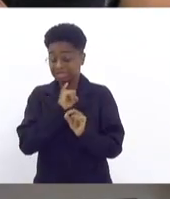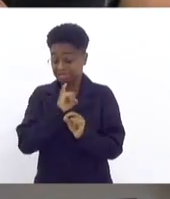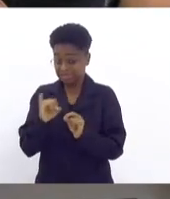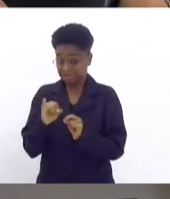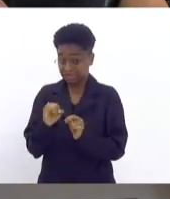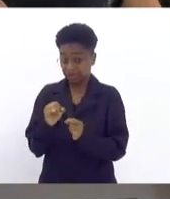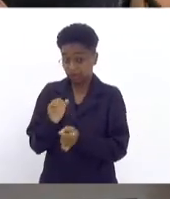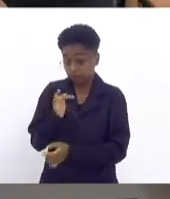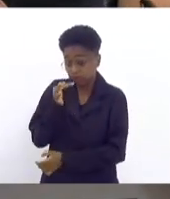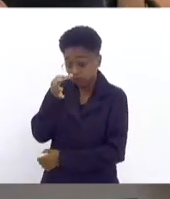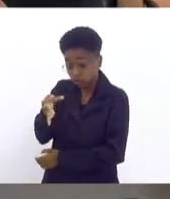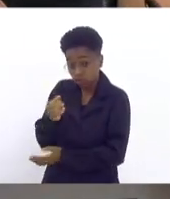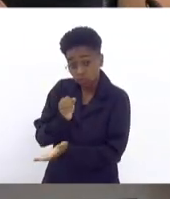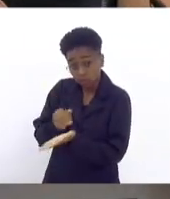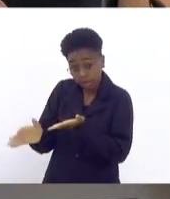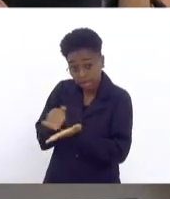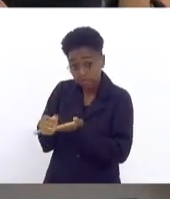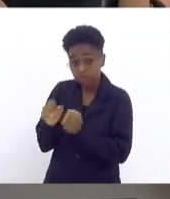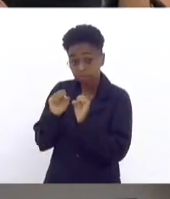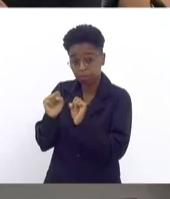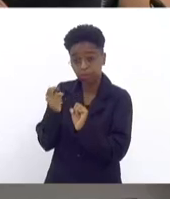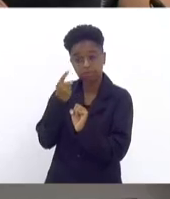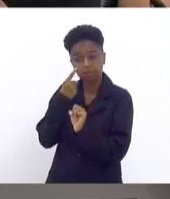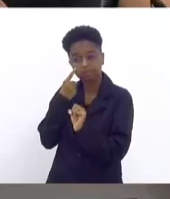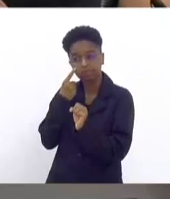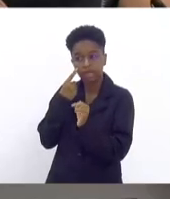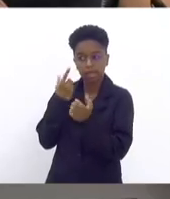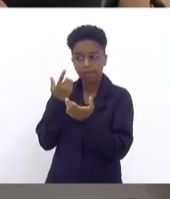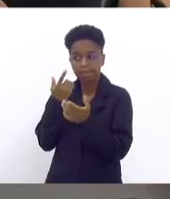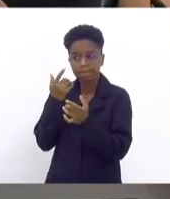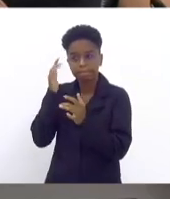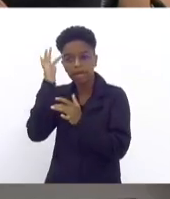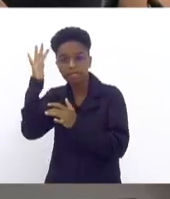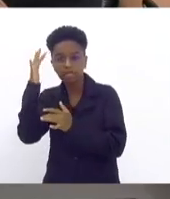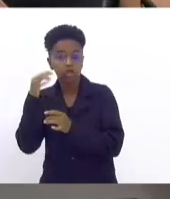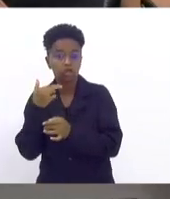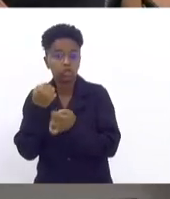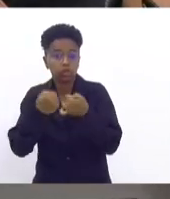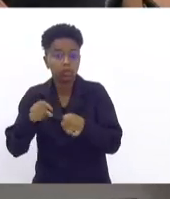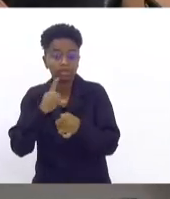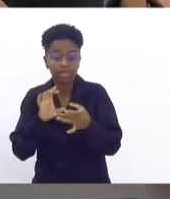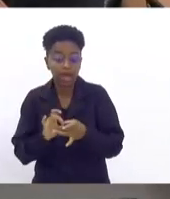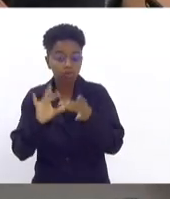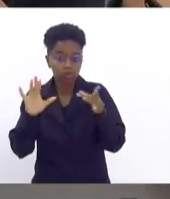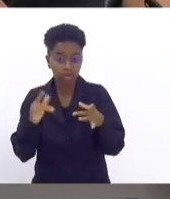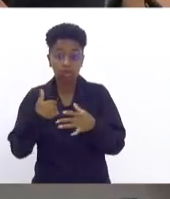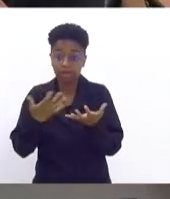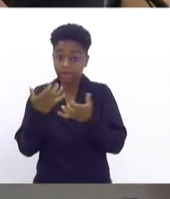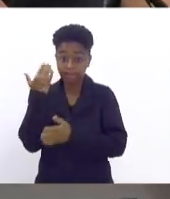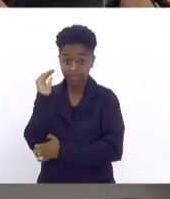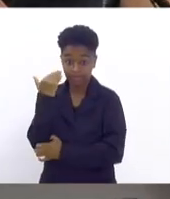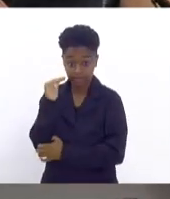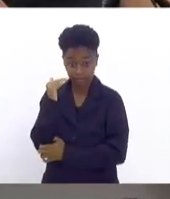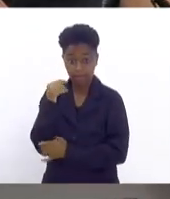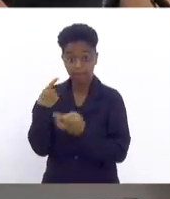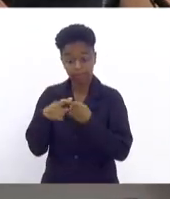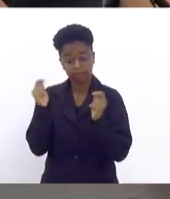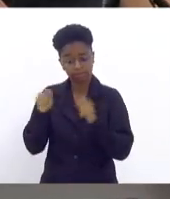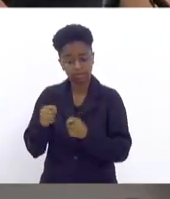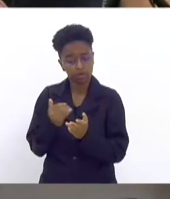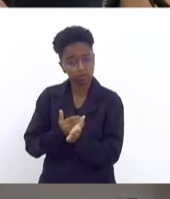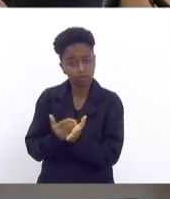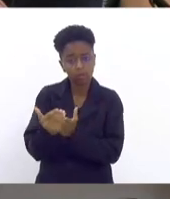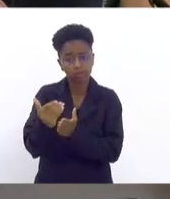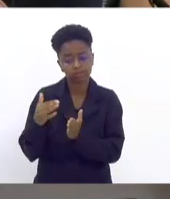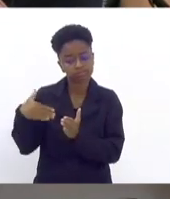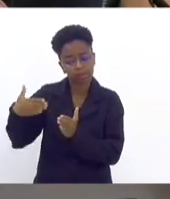despesa futura previsível, não precisa ser autorizativo. Eu só quero entender que é isso para isso valer para os